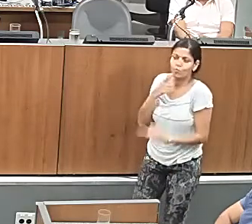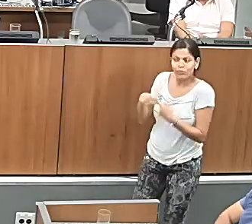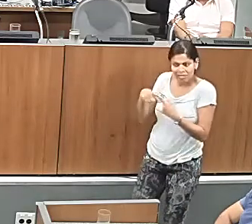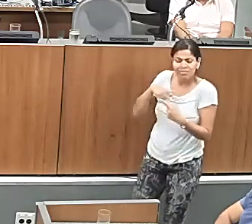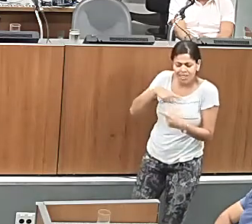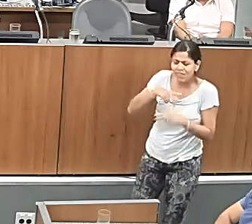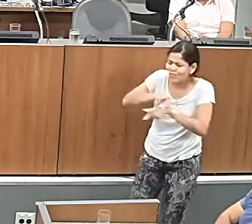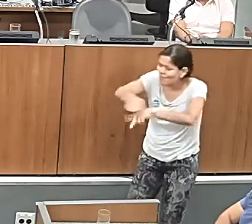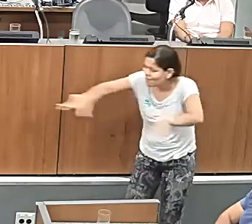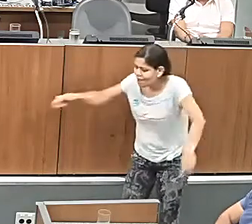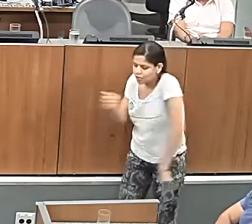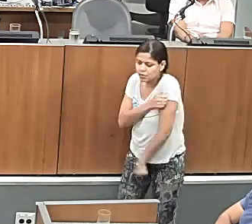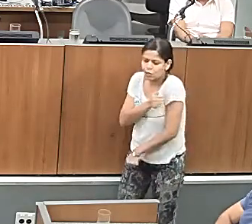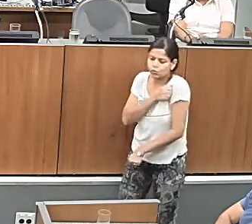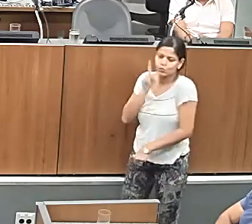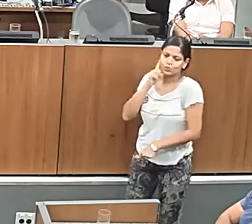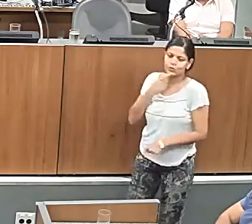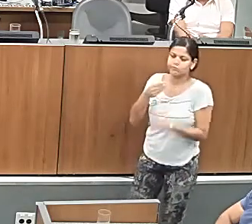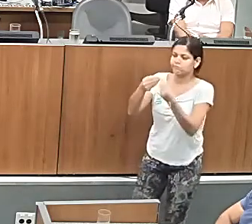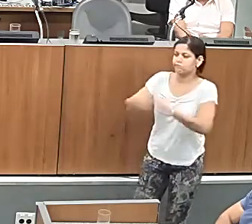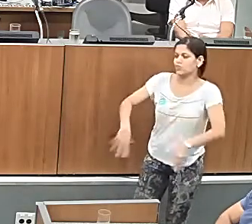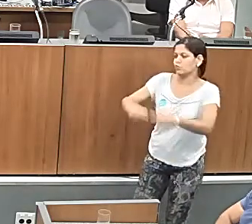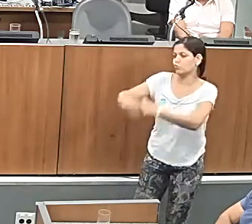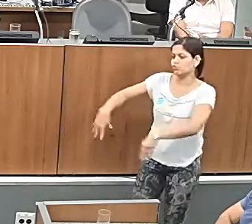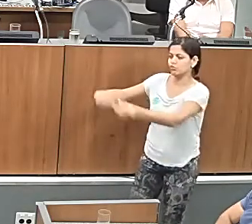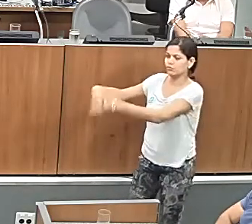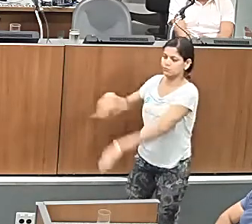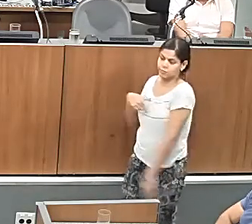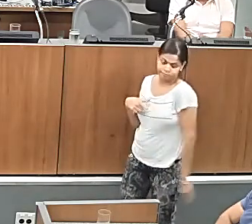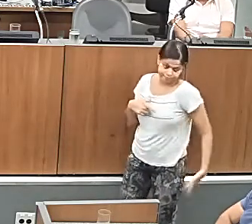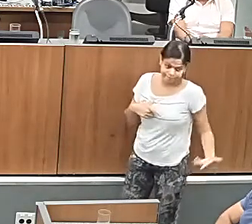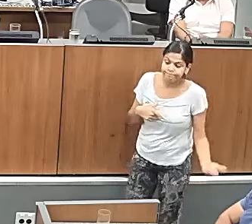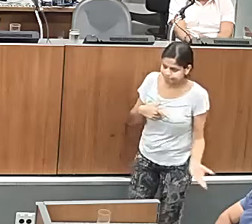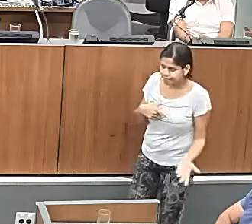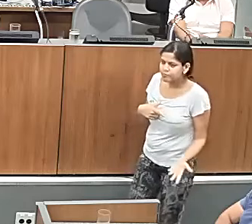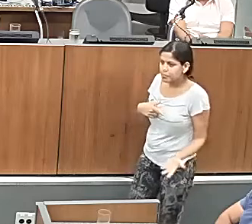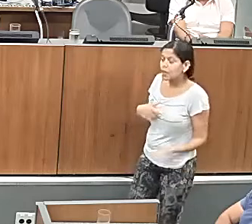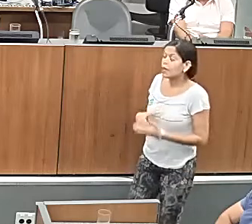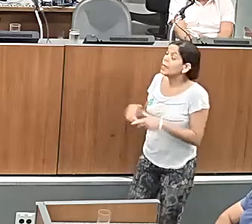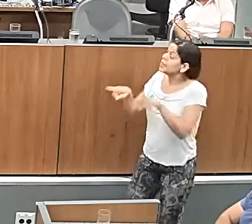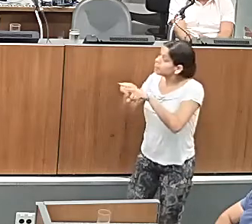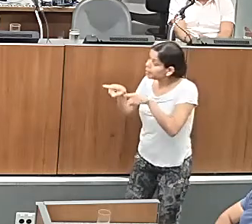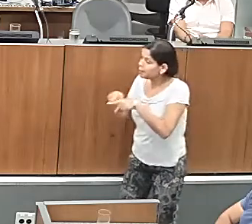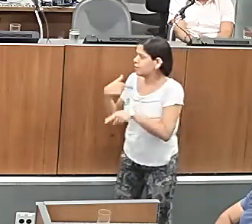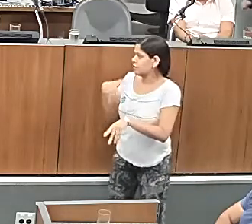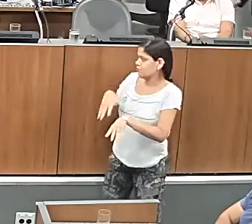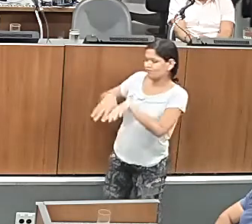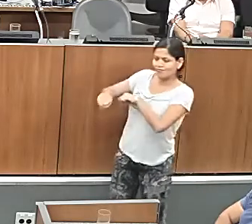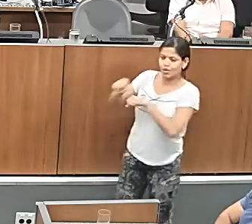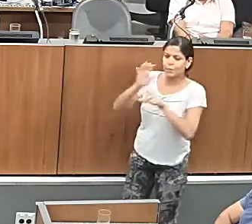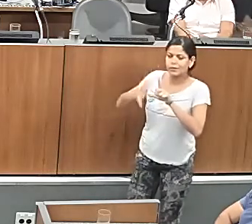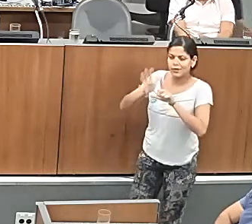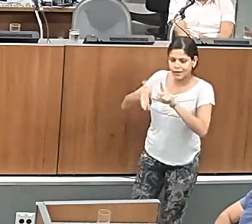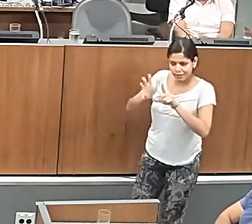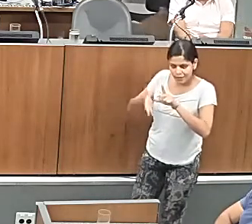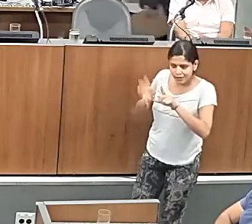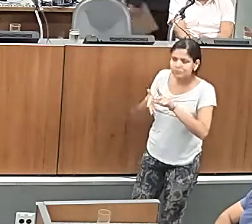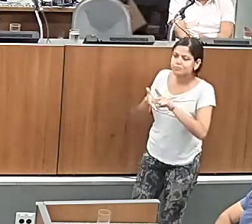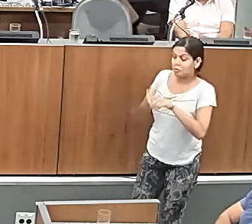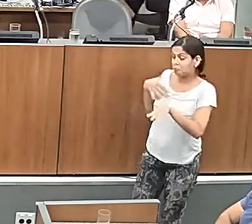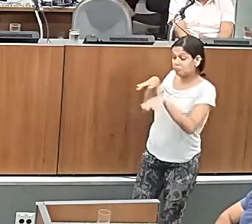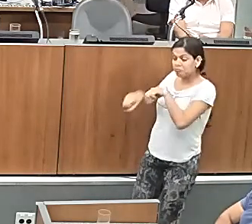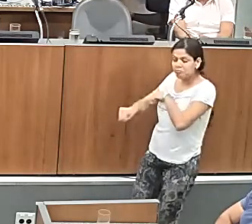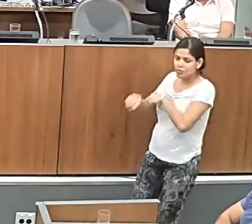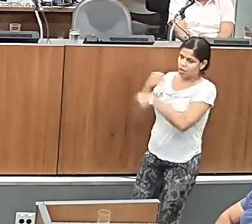certeza, busca o avanço na educação de surdos, que nós vemos agora, atualmente, muitos surdos sendo